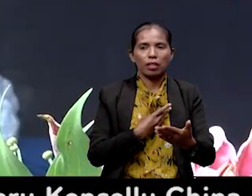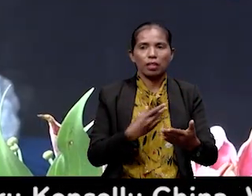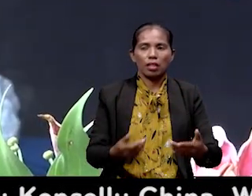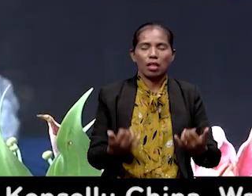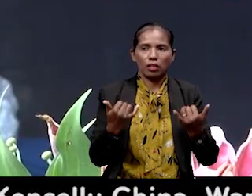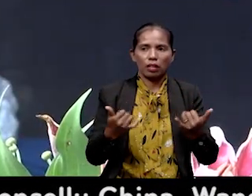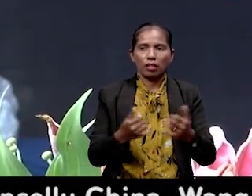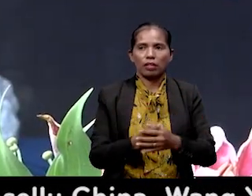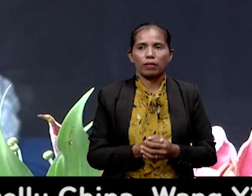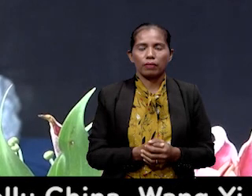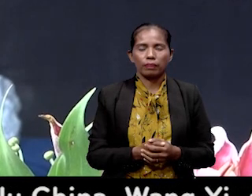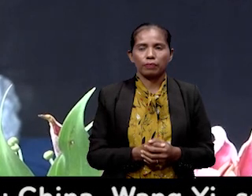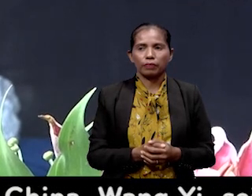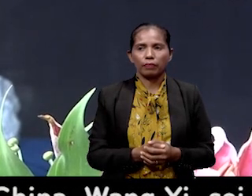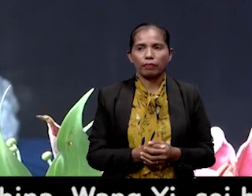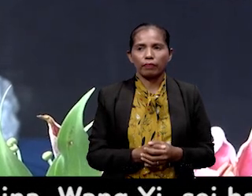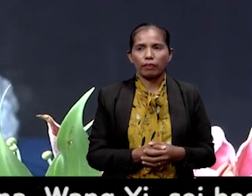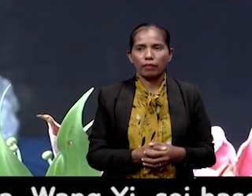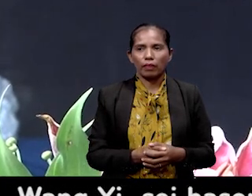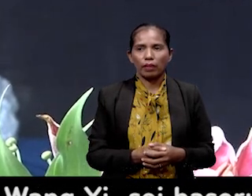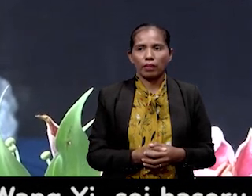steps to be successful.